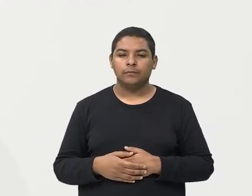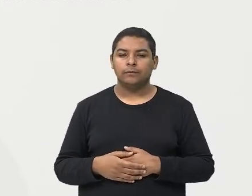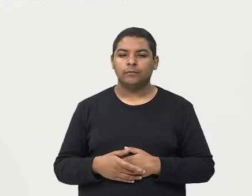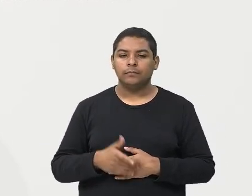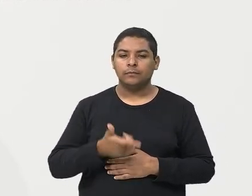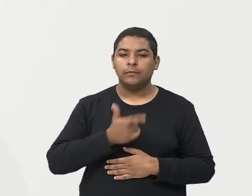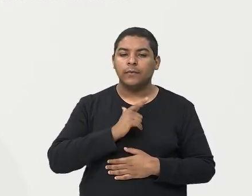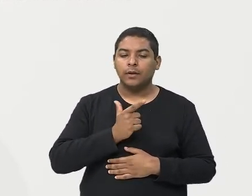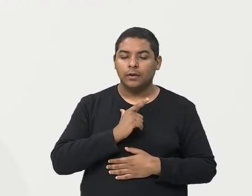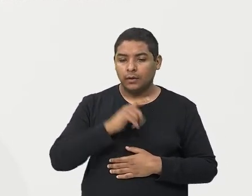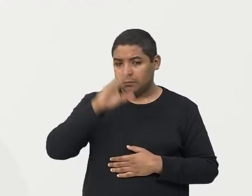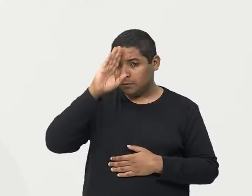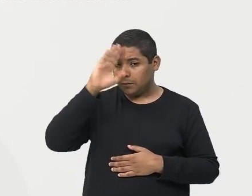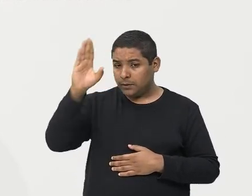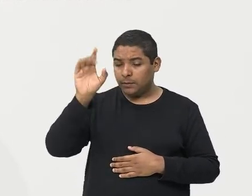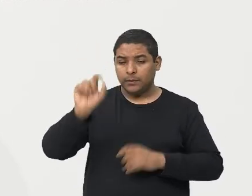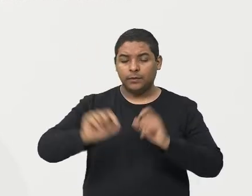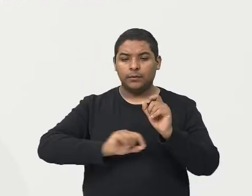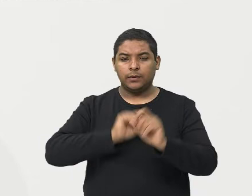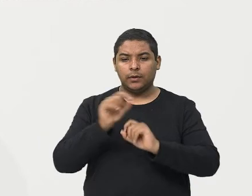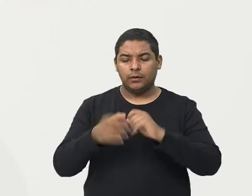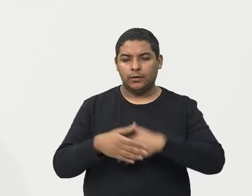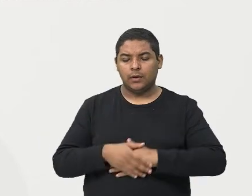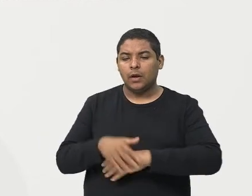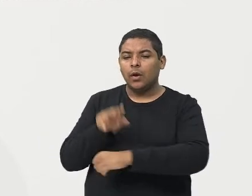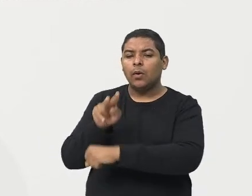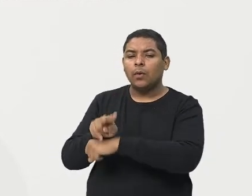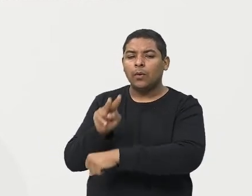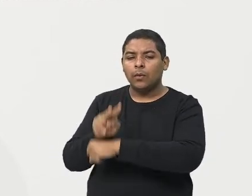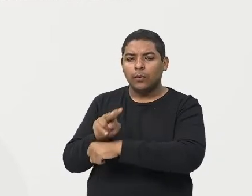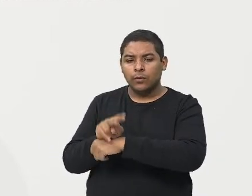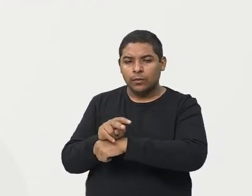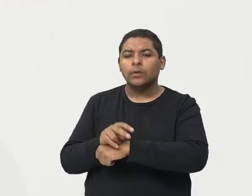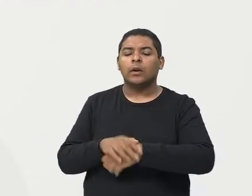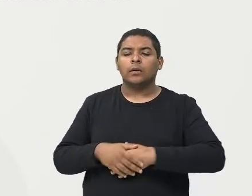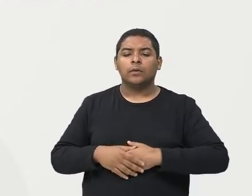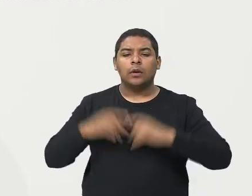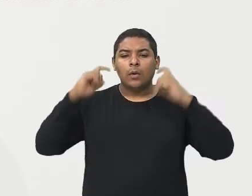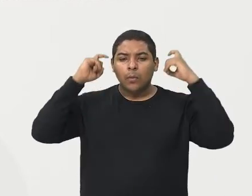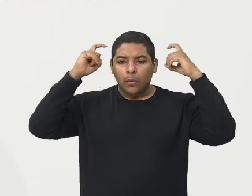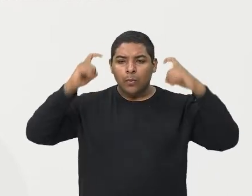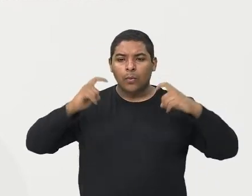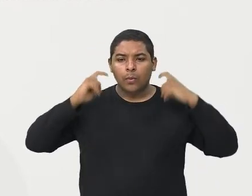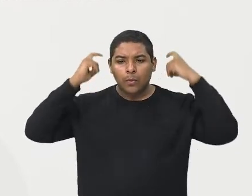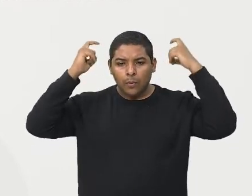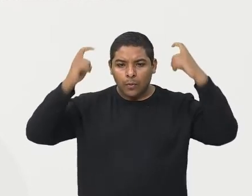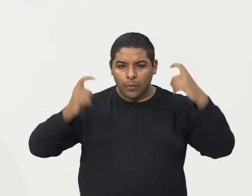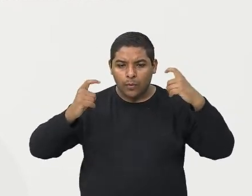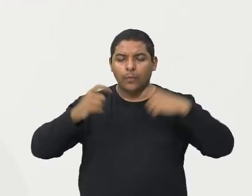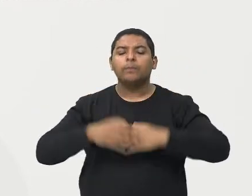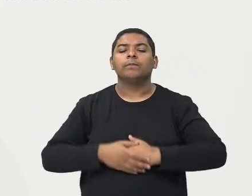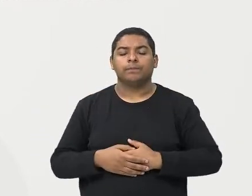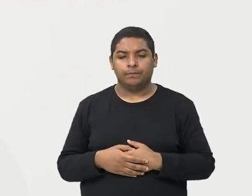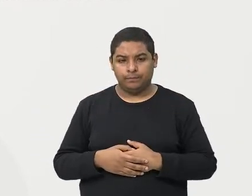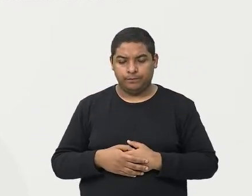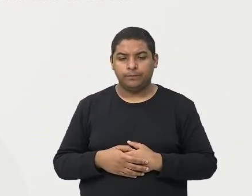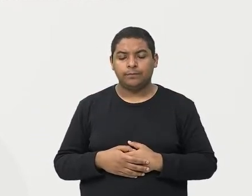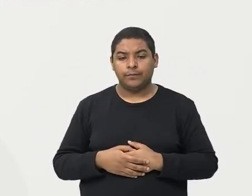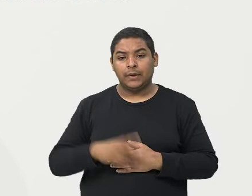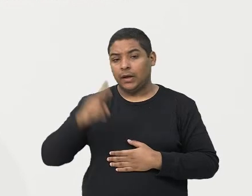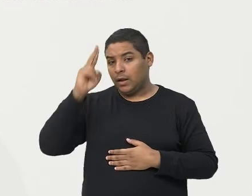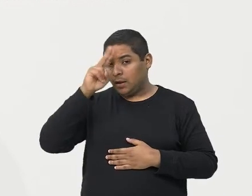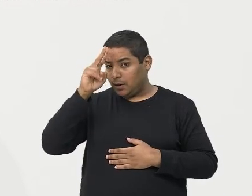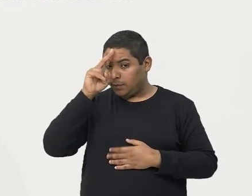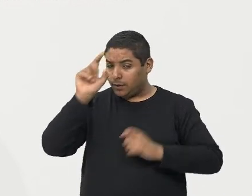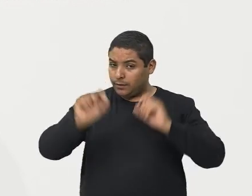ocorrer principalmente aí a criação extensiva de ovinos, tá? Lembrando que os